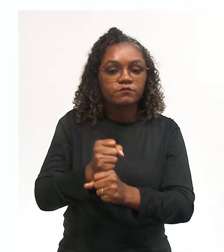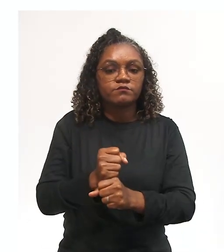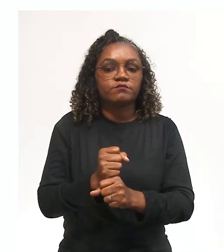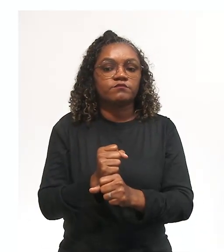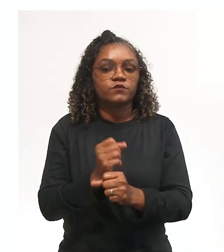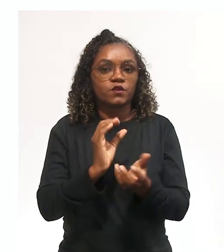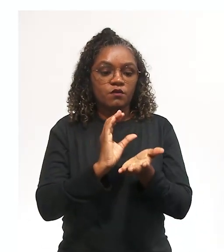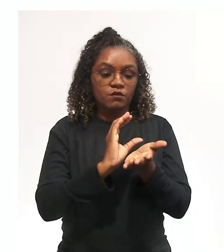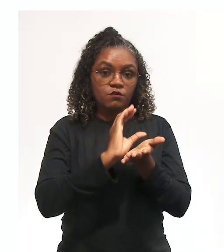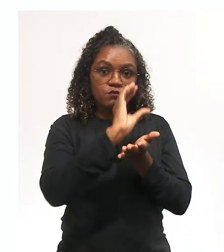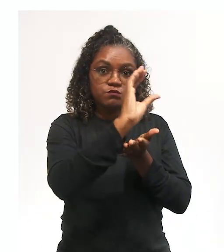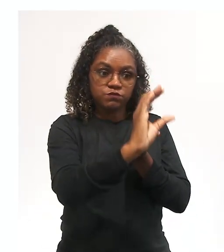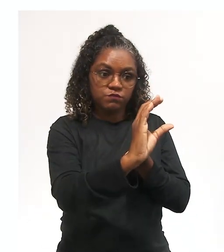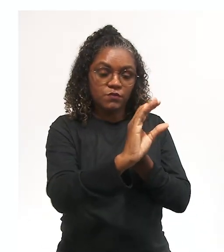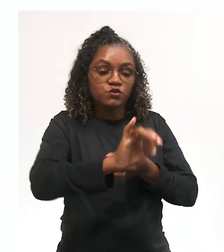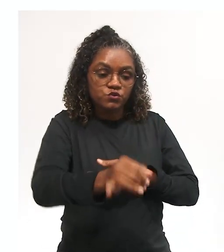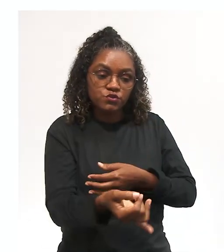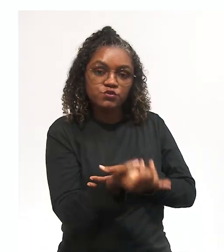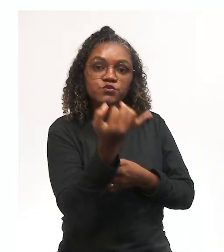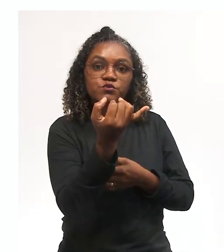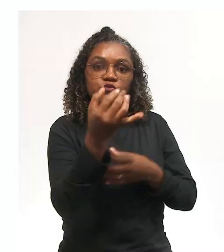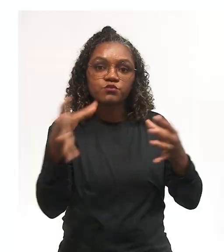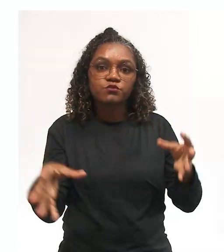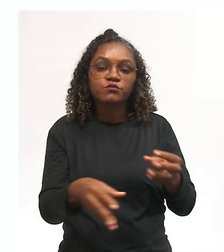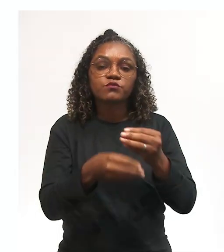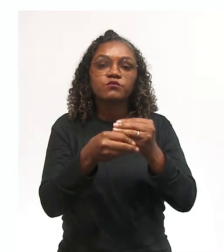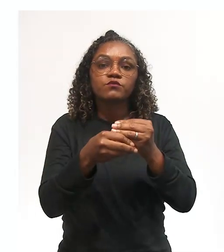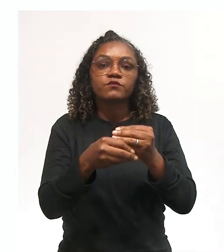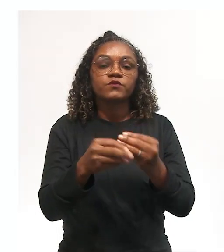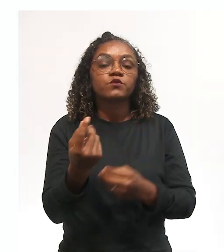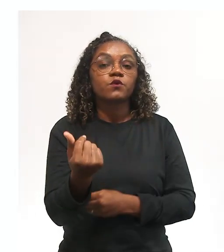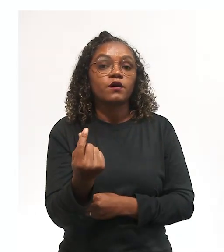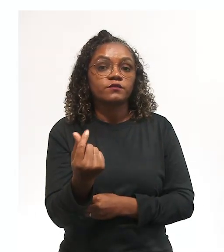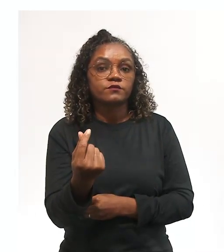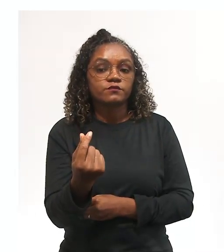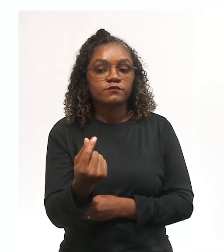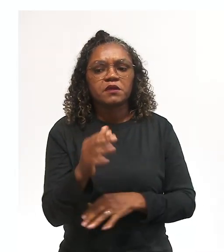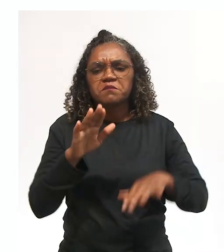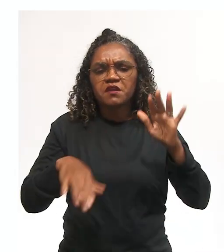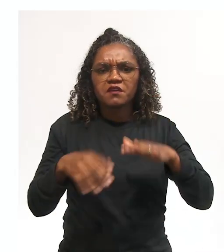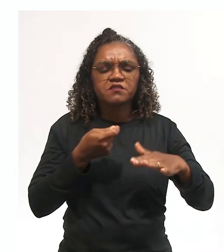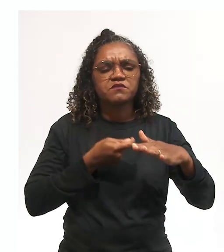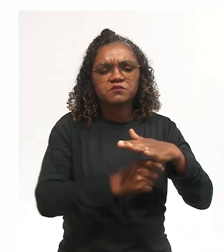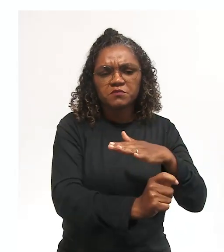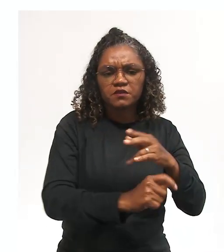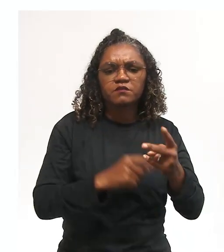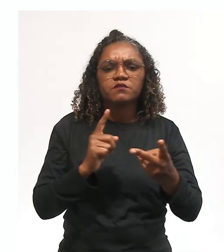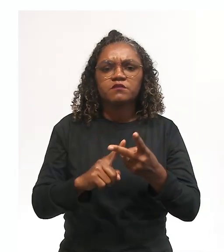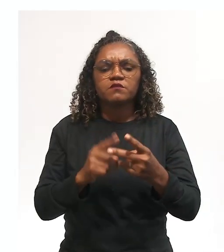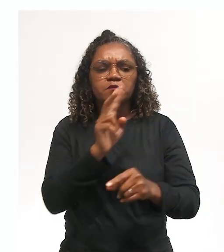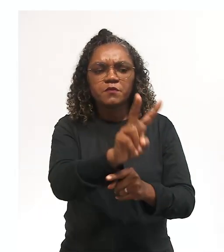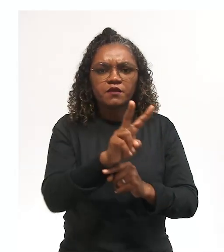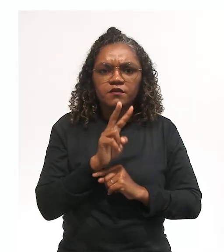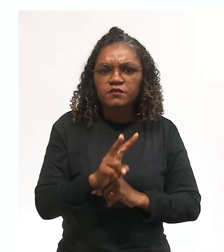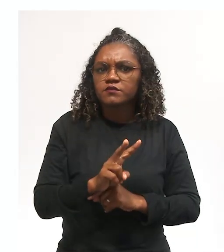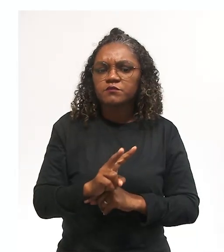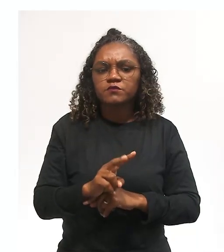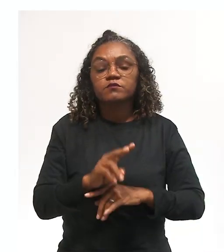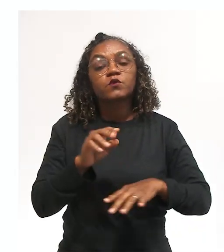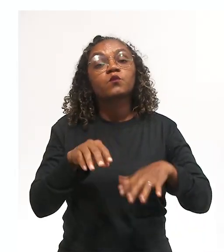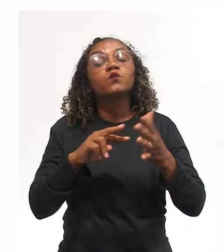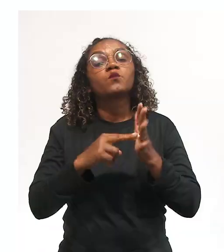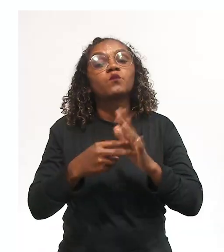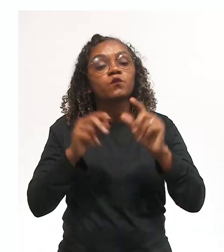financeira. Seja ela um investimento, seja uma aplicação ou em um empréstimo. O montante